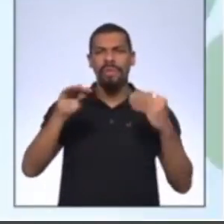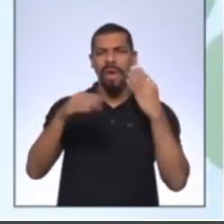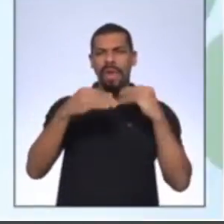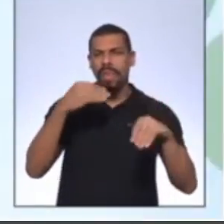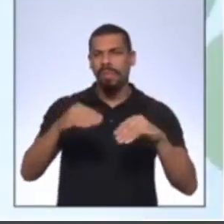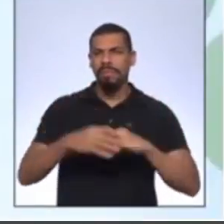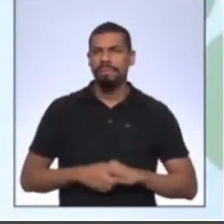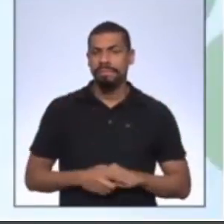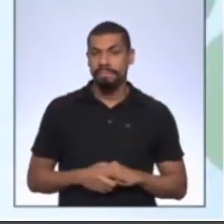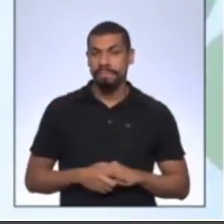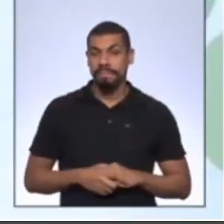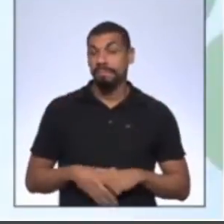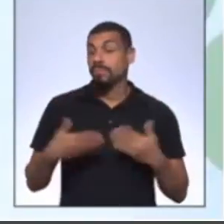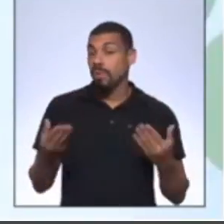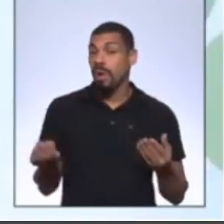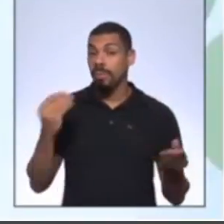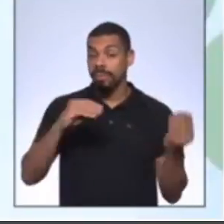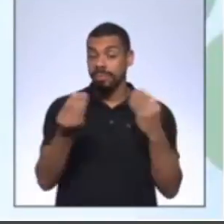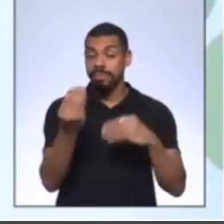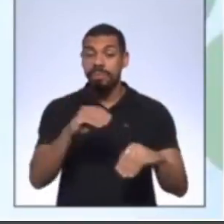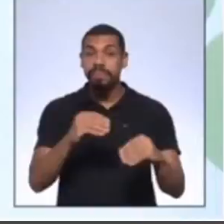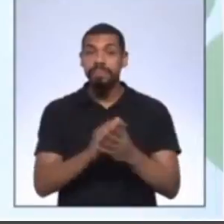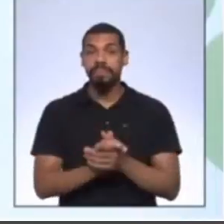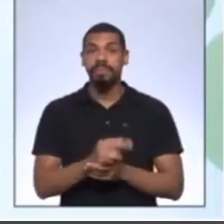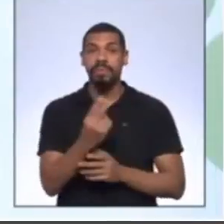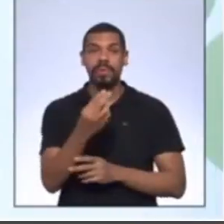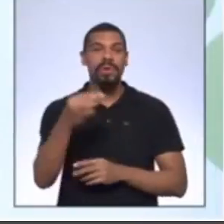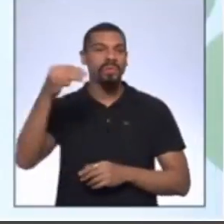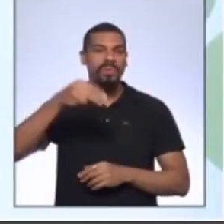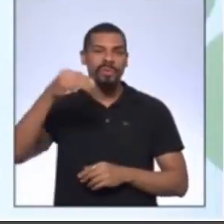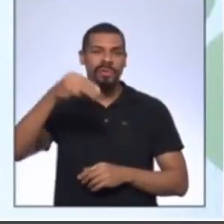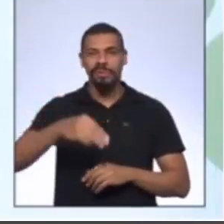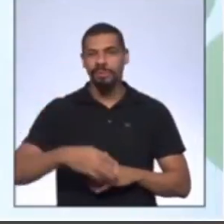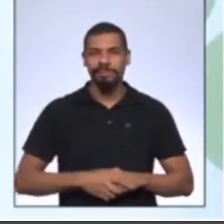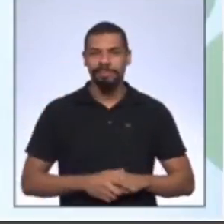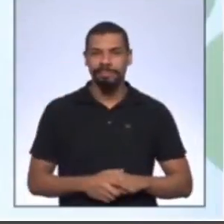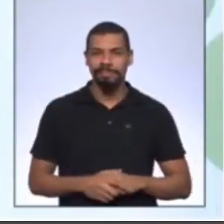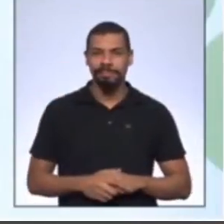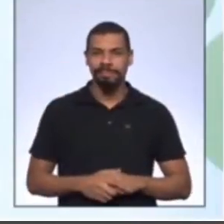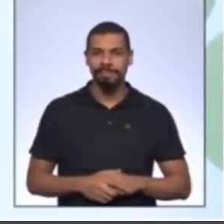vocês já ouviram então coloque para a gente no chat em dois minutinhos